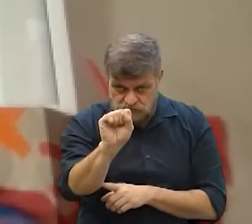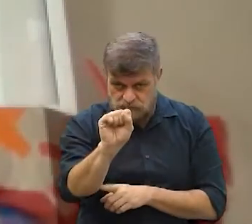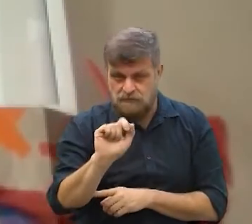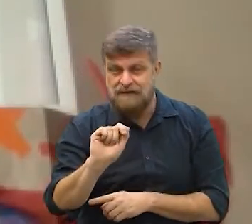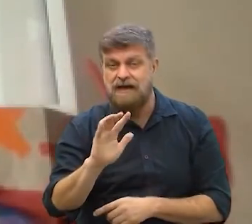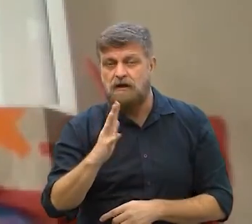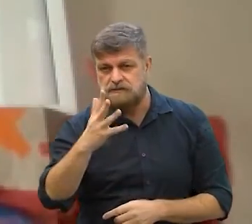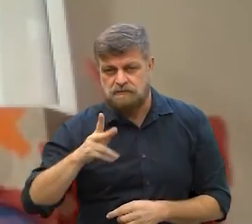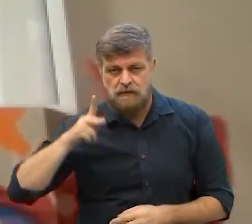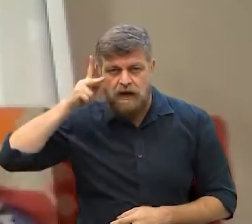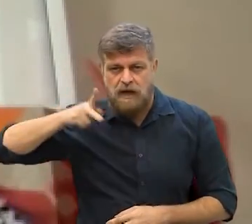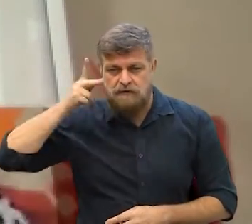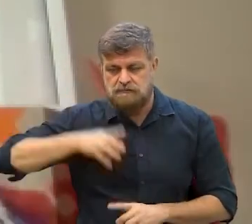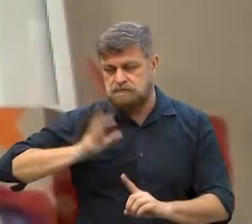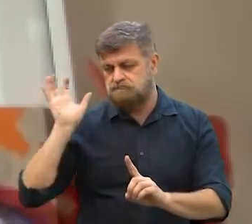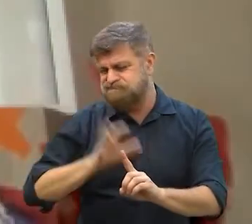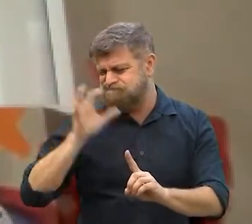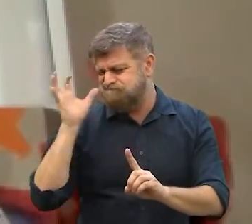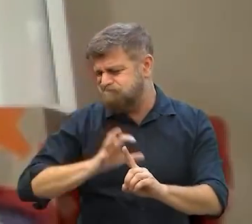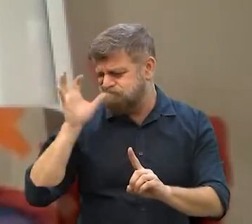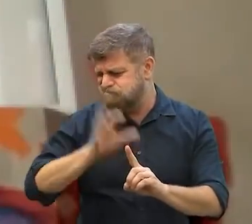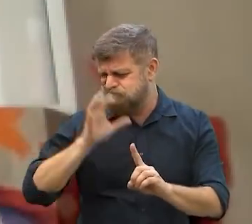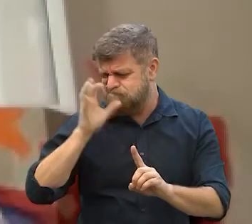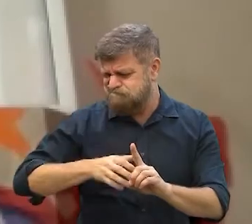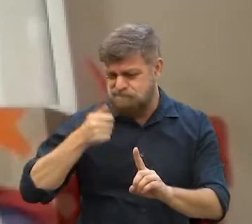foi atacada,